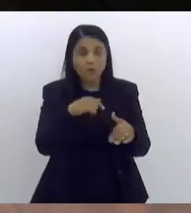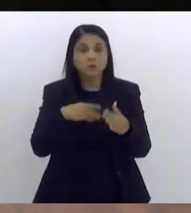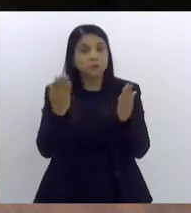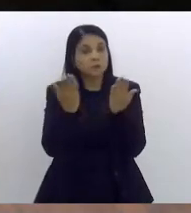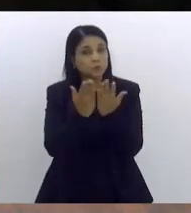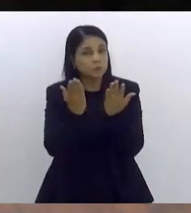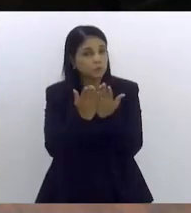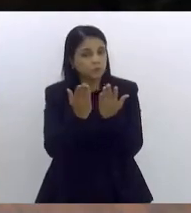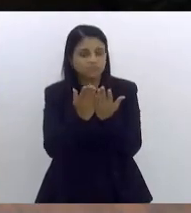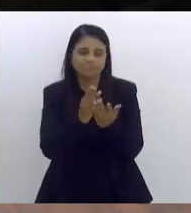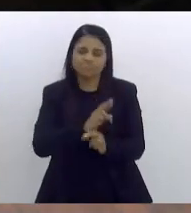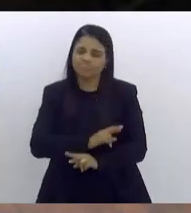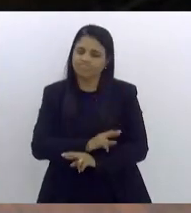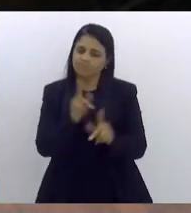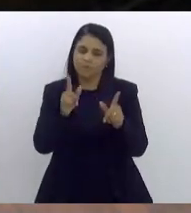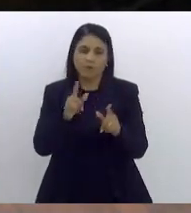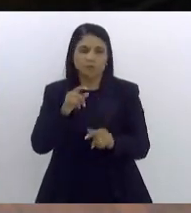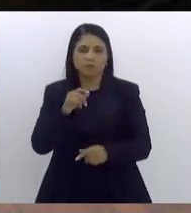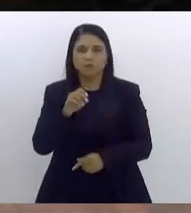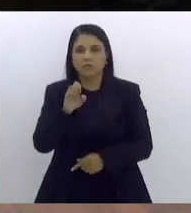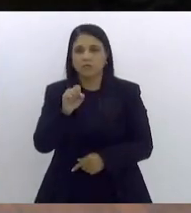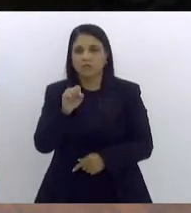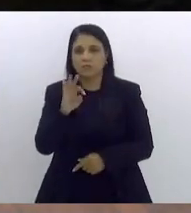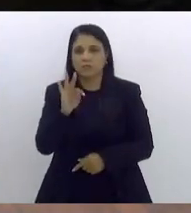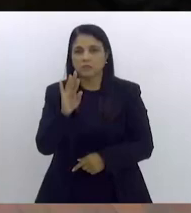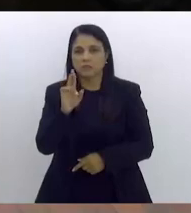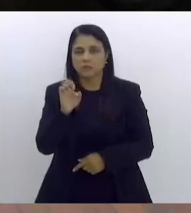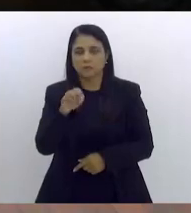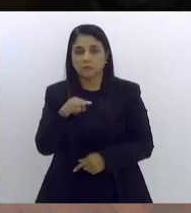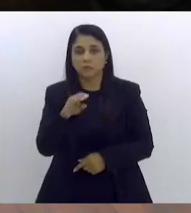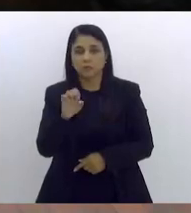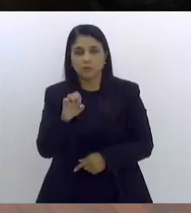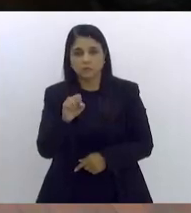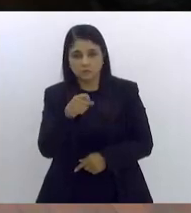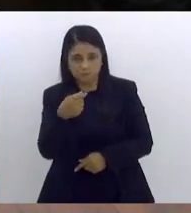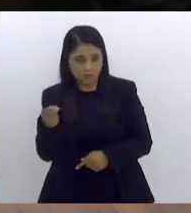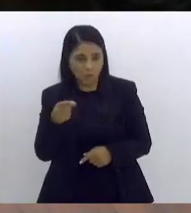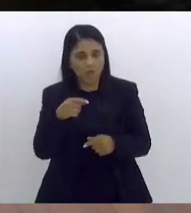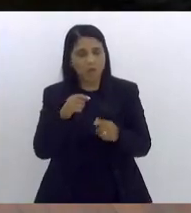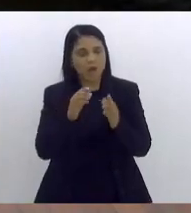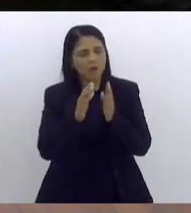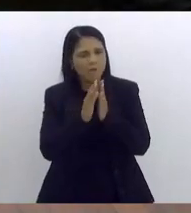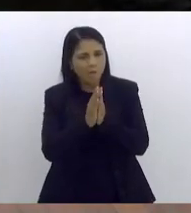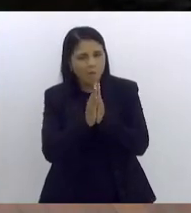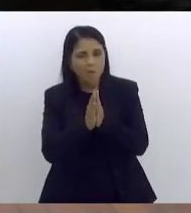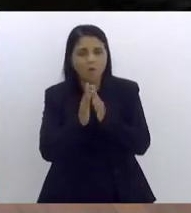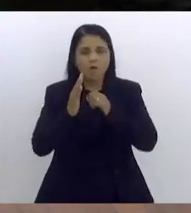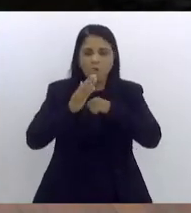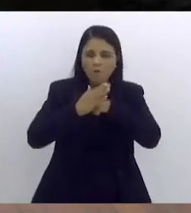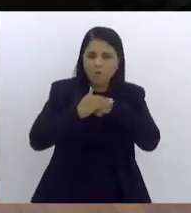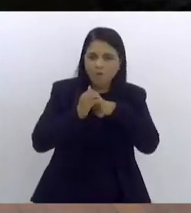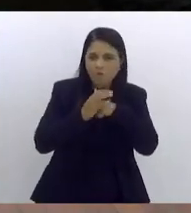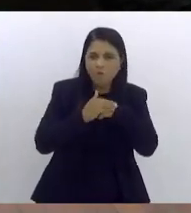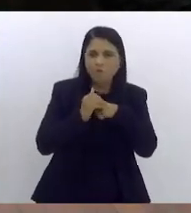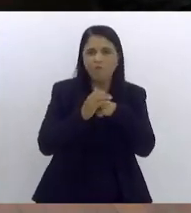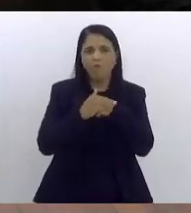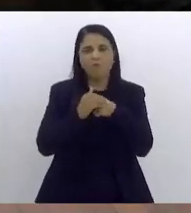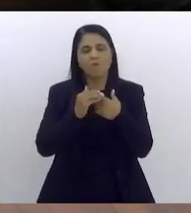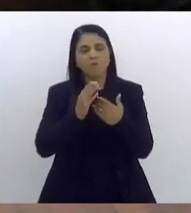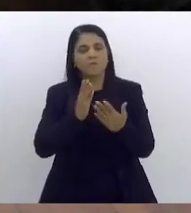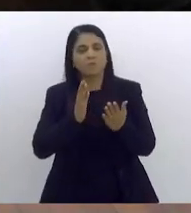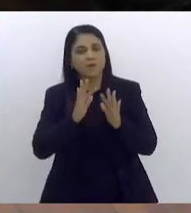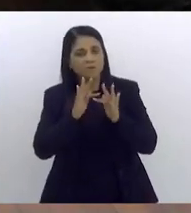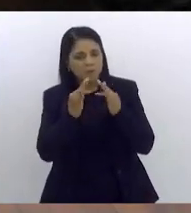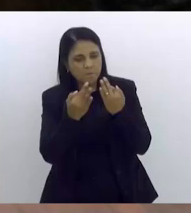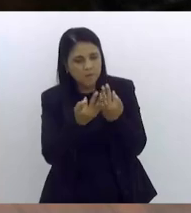evangélico ora para que Deus possa confortar a família, se porventura aquela pessoa passar para